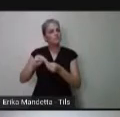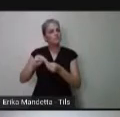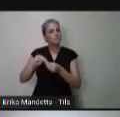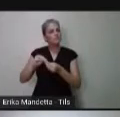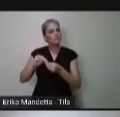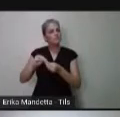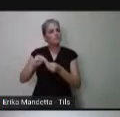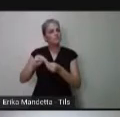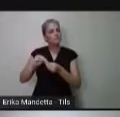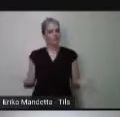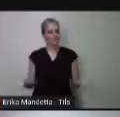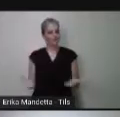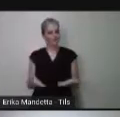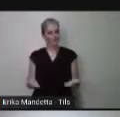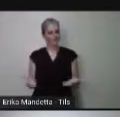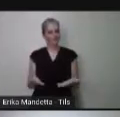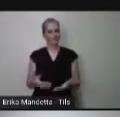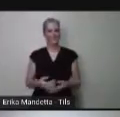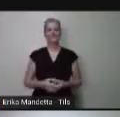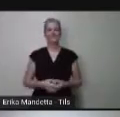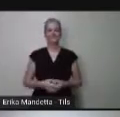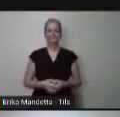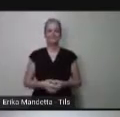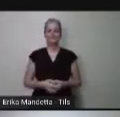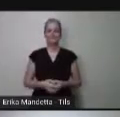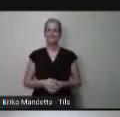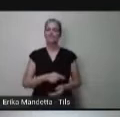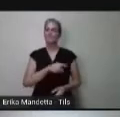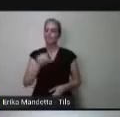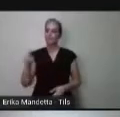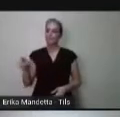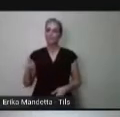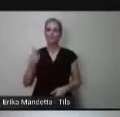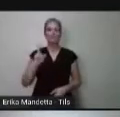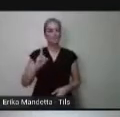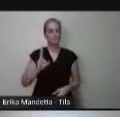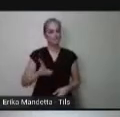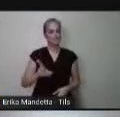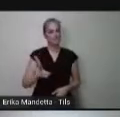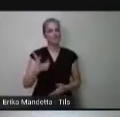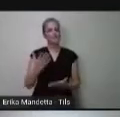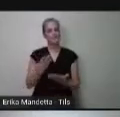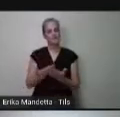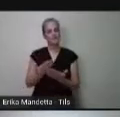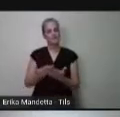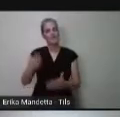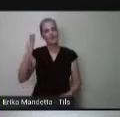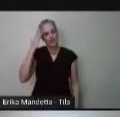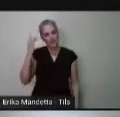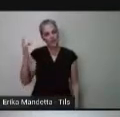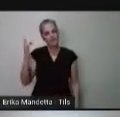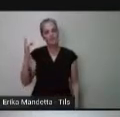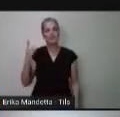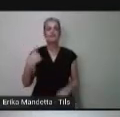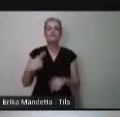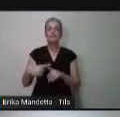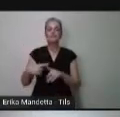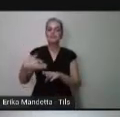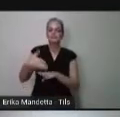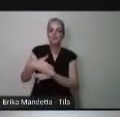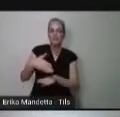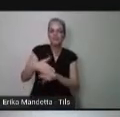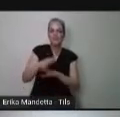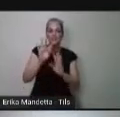nesse momento, e vocês darão, então, continuidade amanhã com acesso aos textos. Na